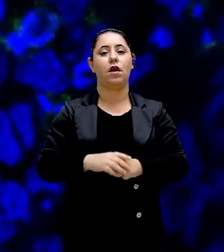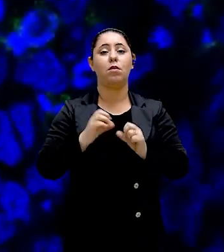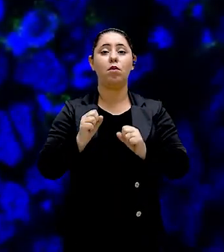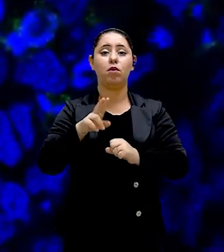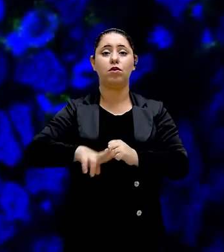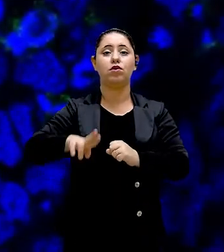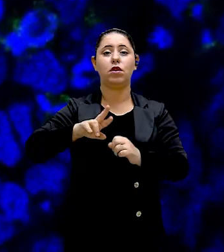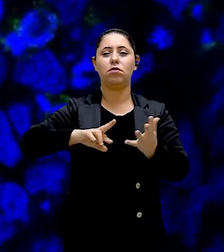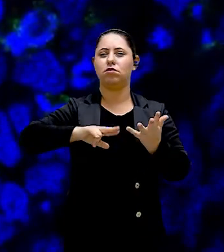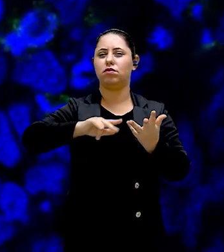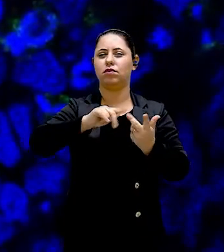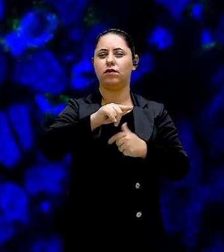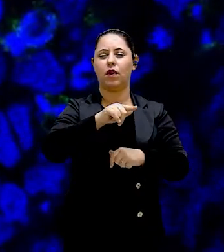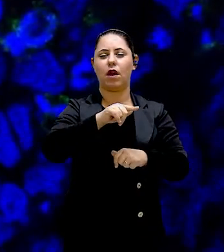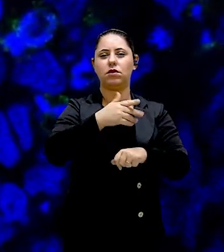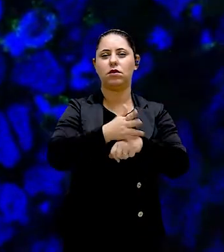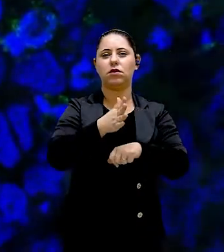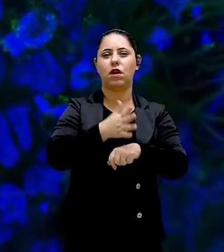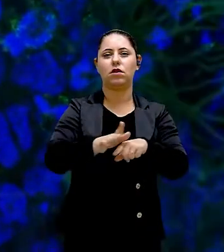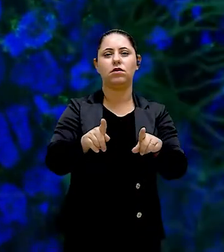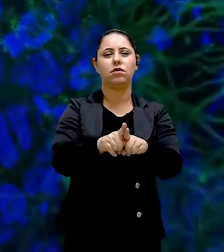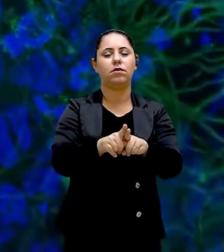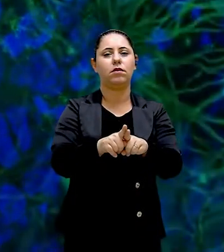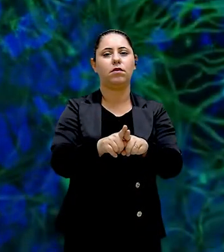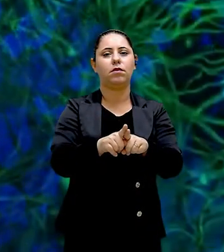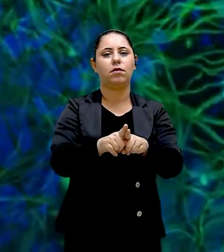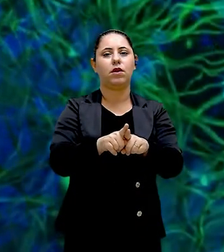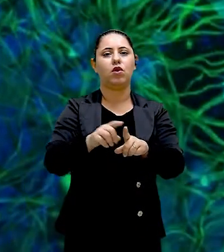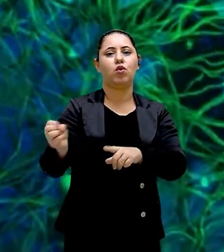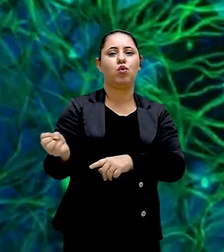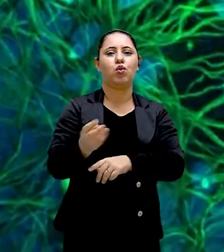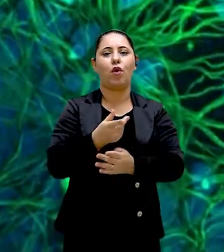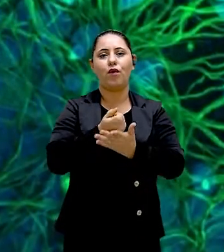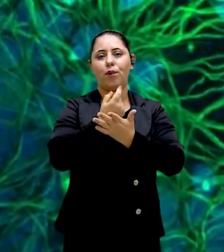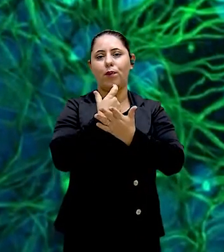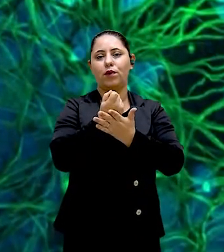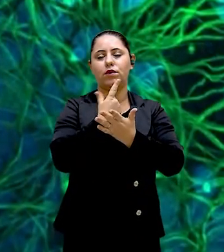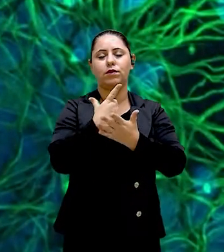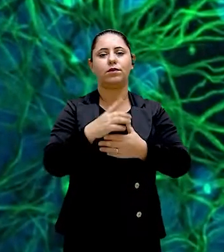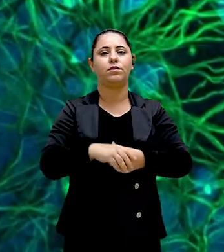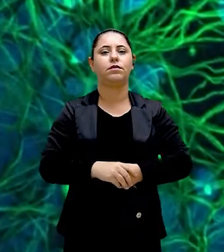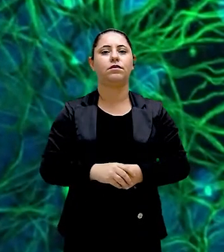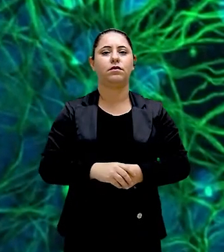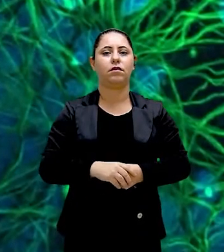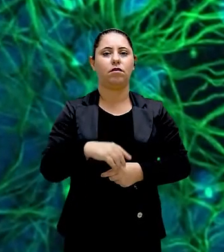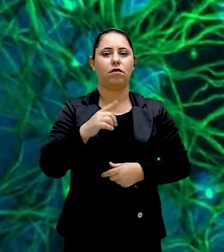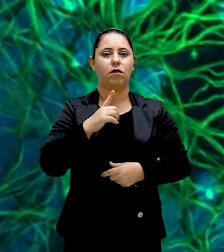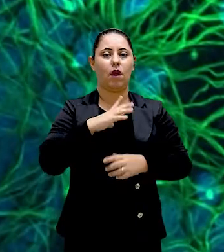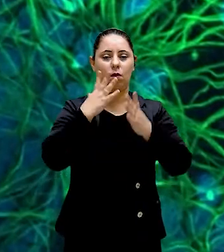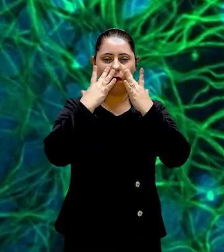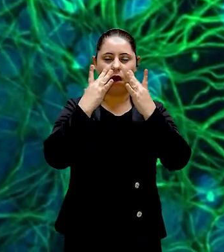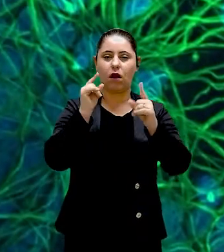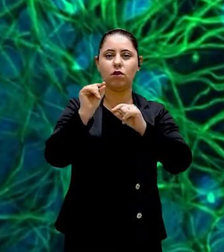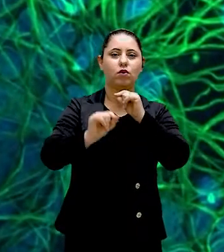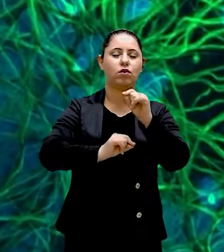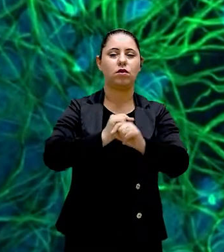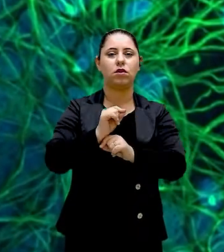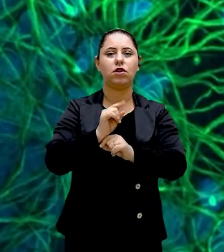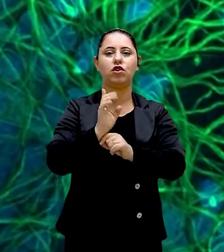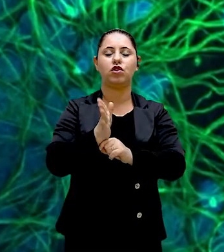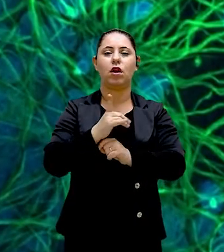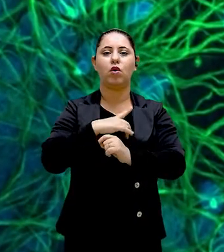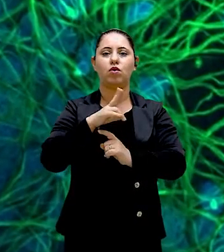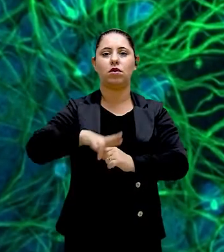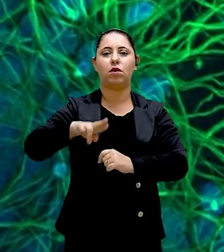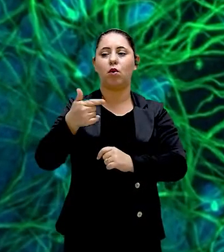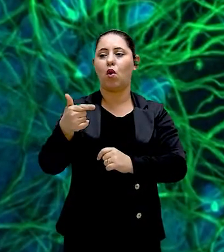de testes, inclusive de novos medicamentos. A gente tem moléculas que já são utilizadas para outros fins, que a gente